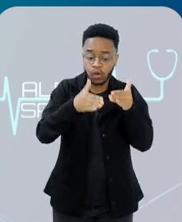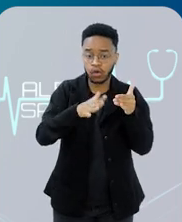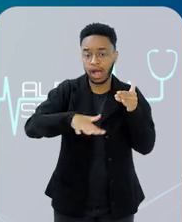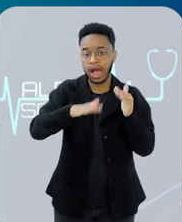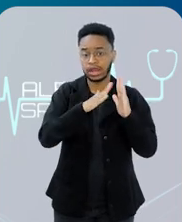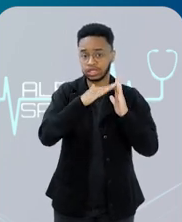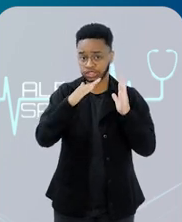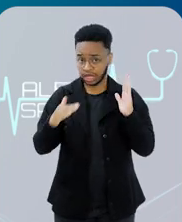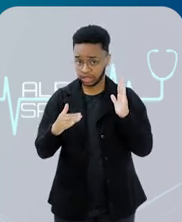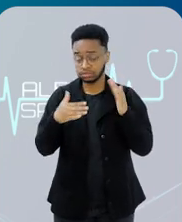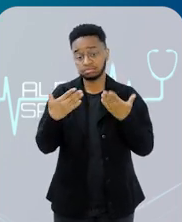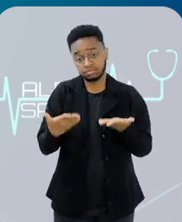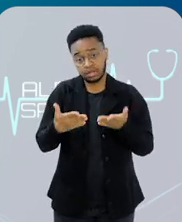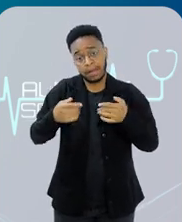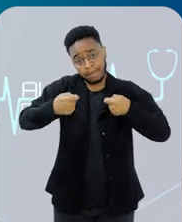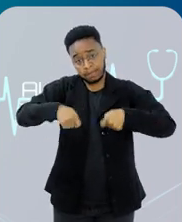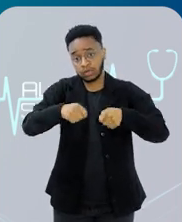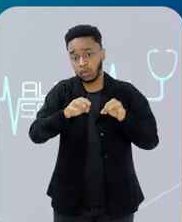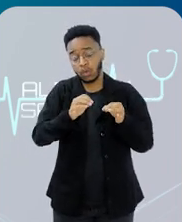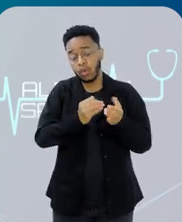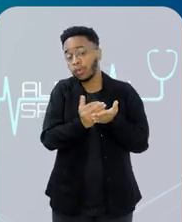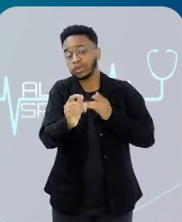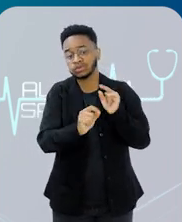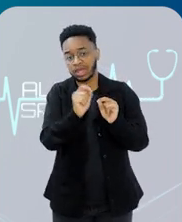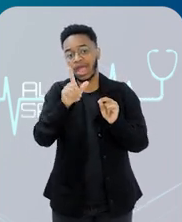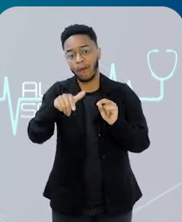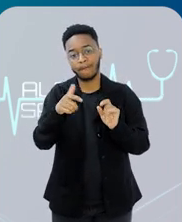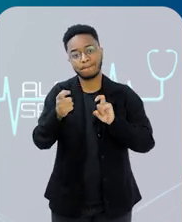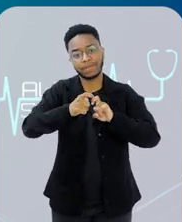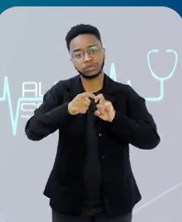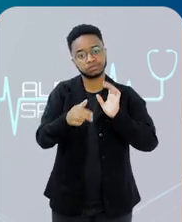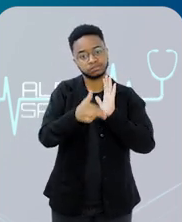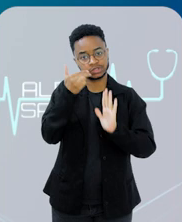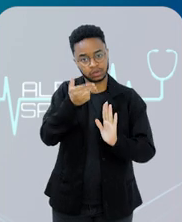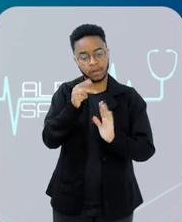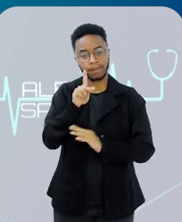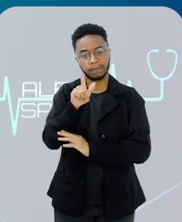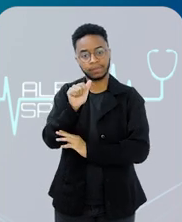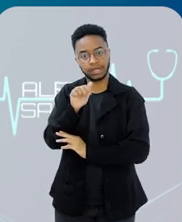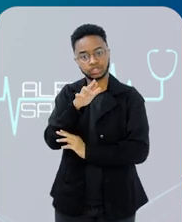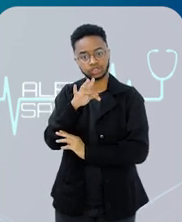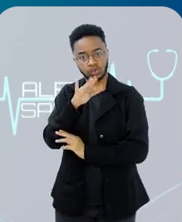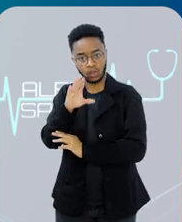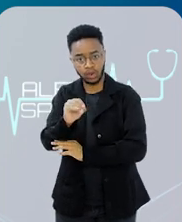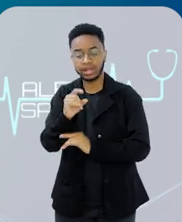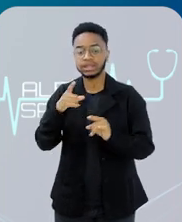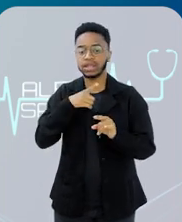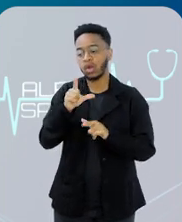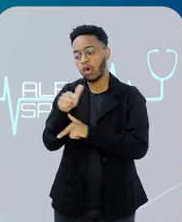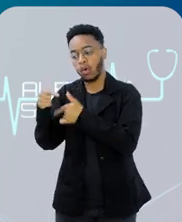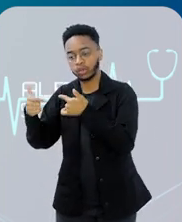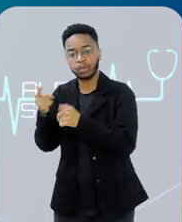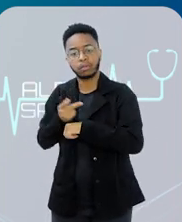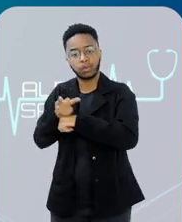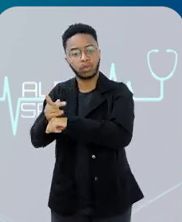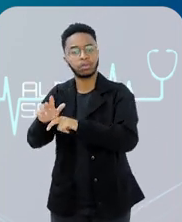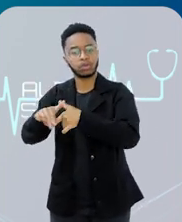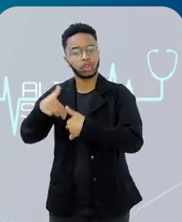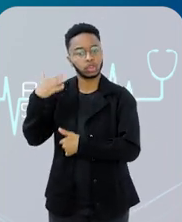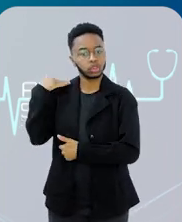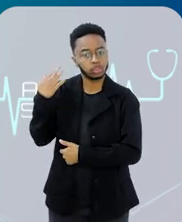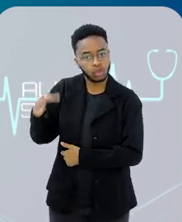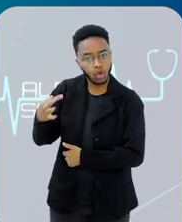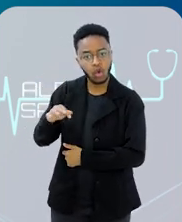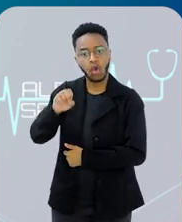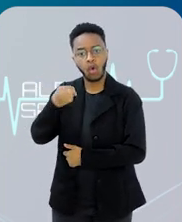estético e aí a demanda inicial é ao cirurgião plástico, mas tem aquelas que demandam por dor, por alguma lesão